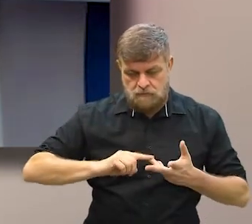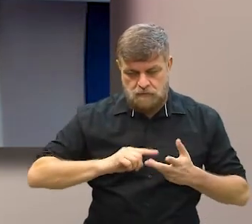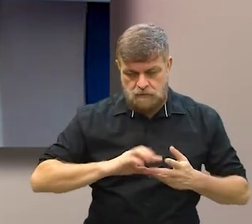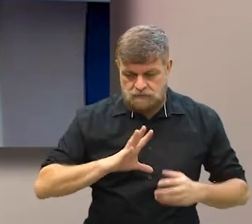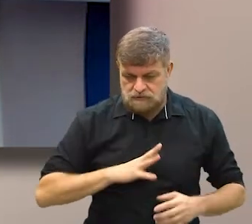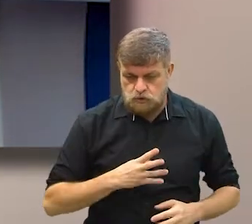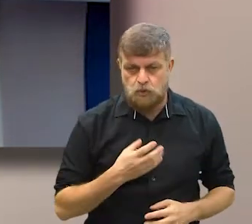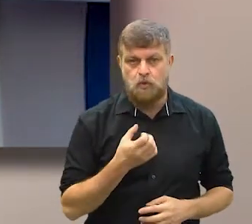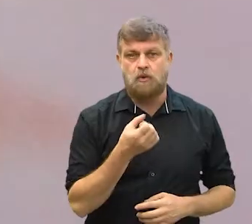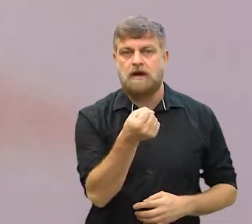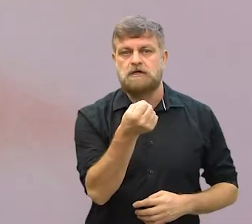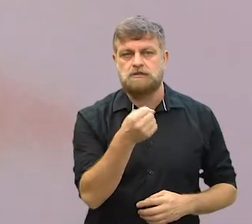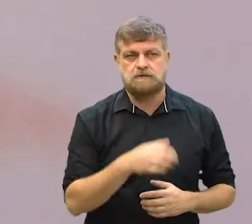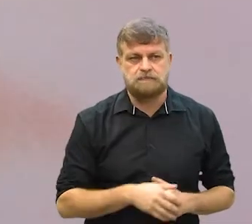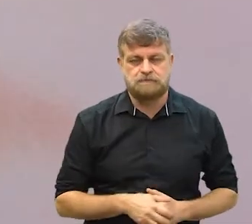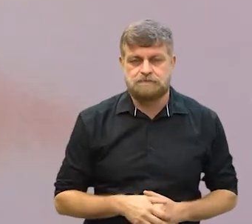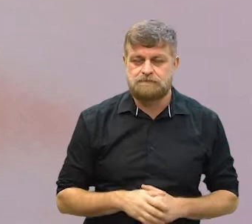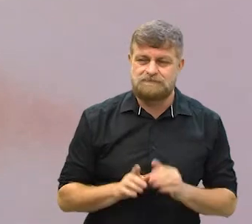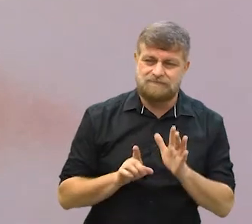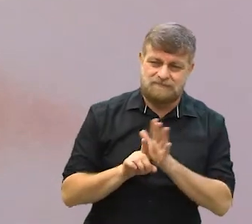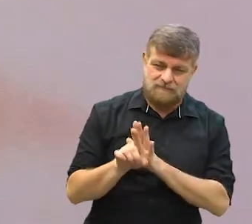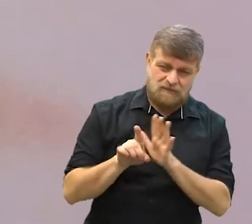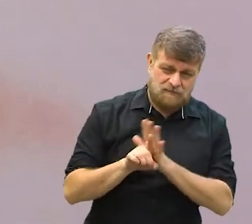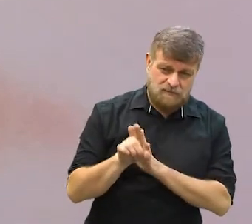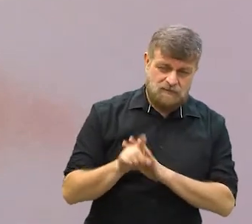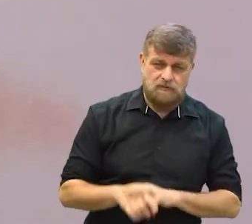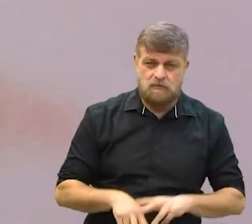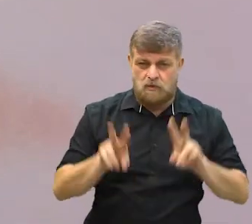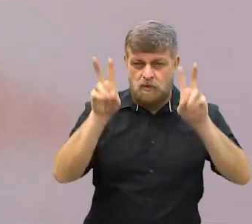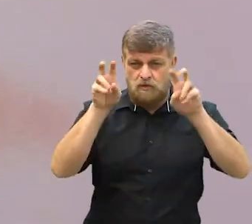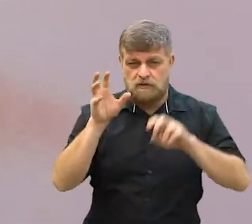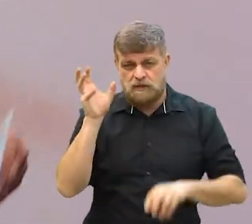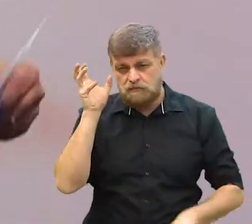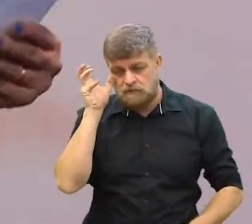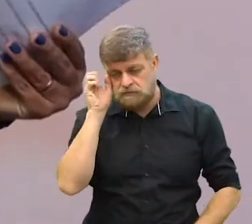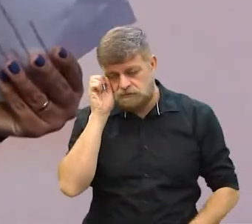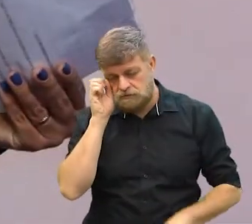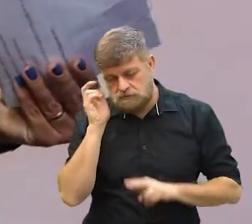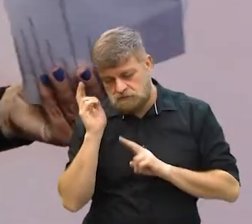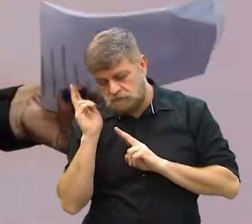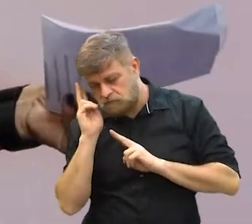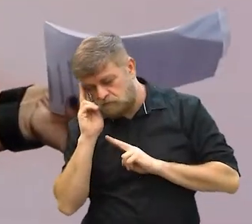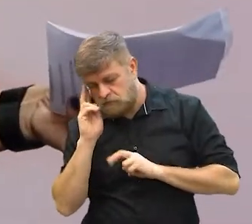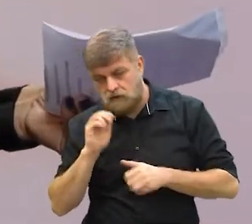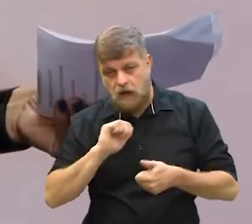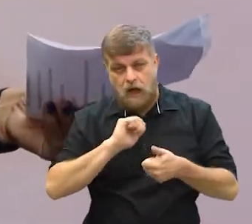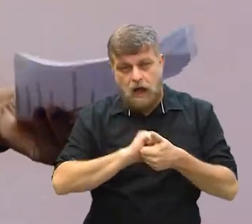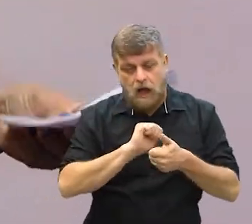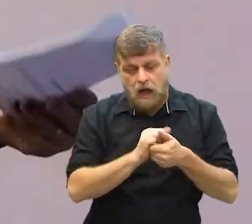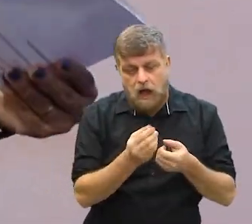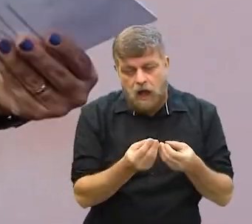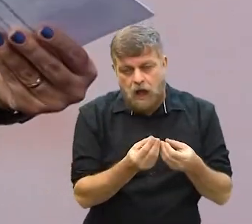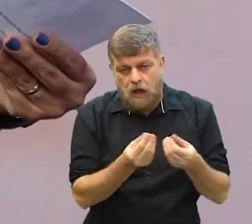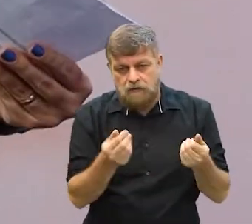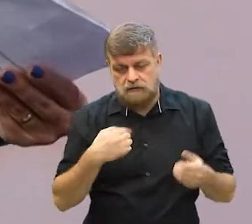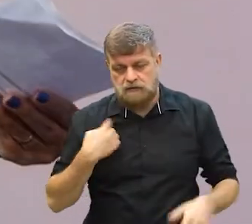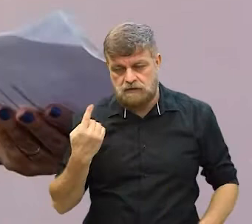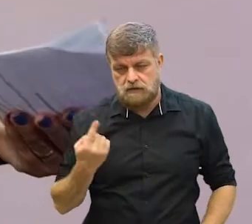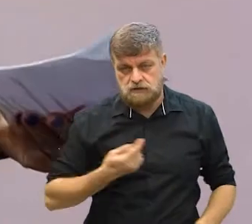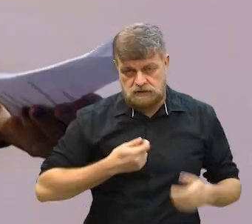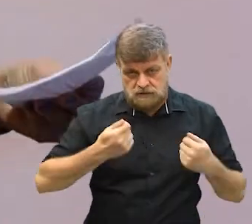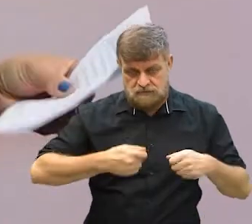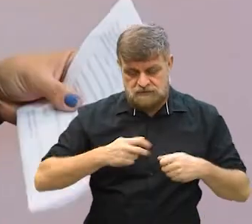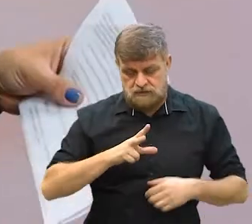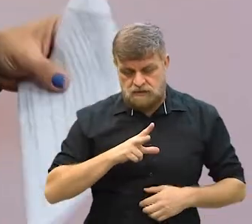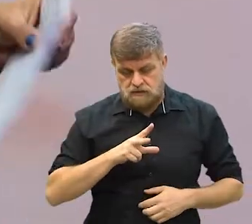mais coragem. E Karina, falando em sono, para a gente ter essa qualidade de sono, a gente precisa estar relaxado